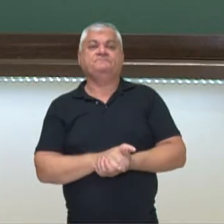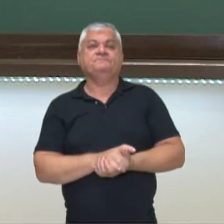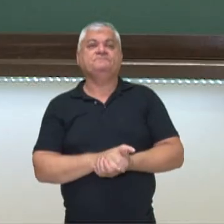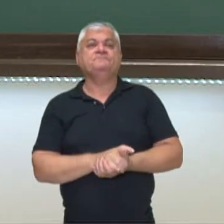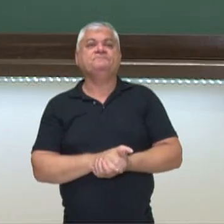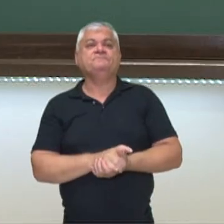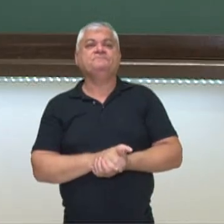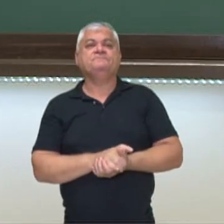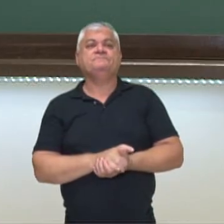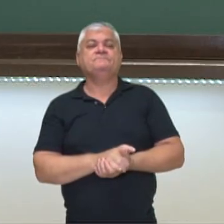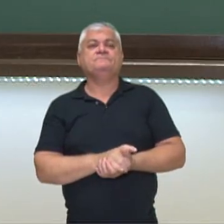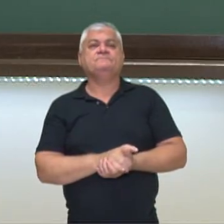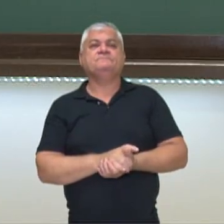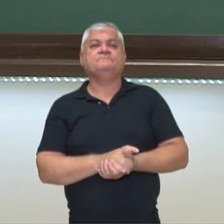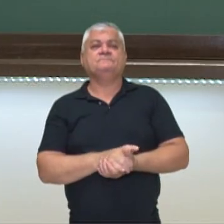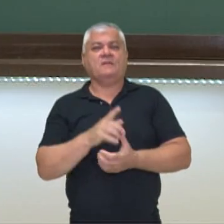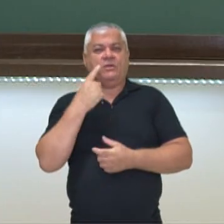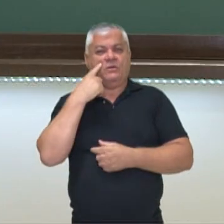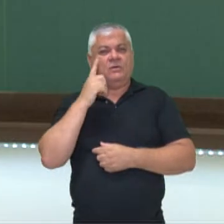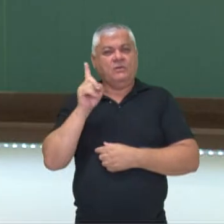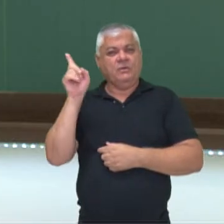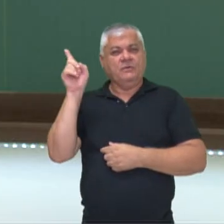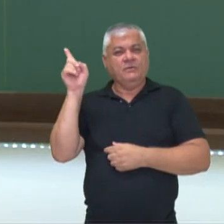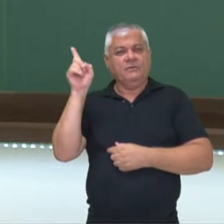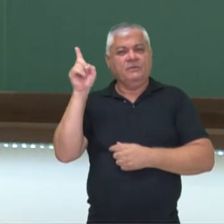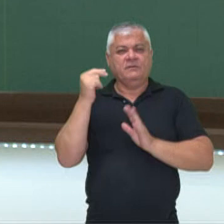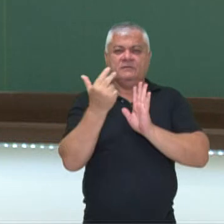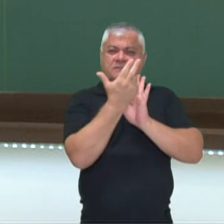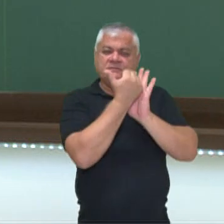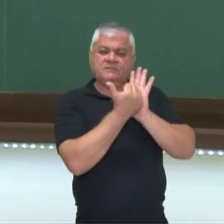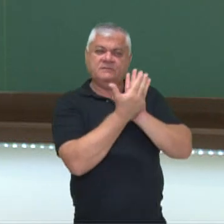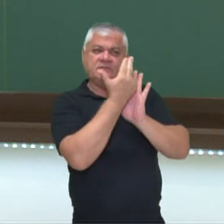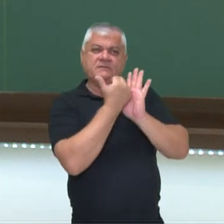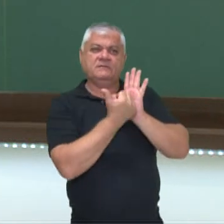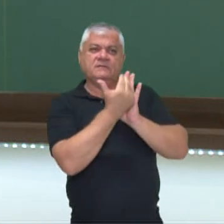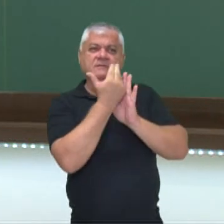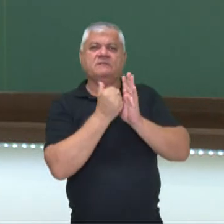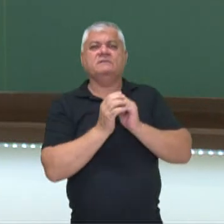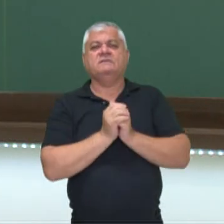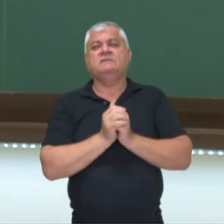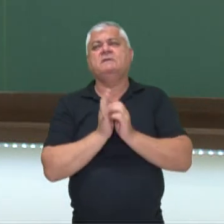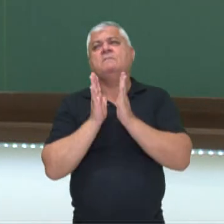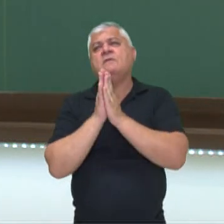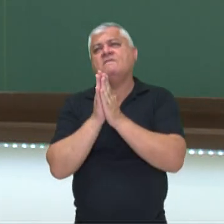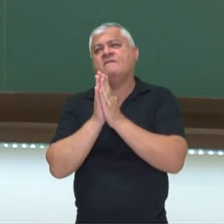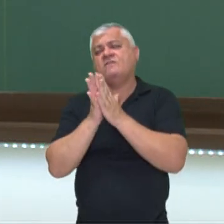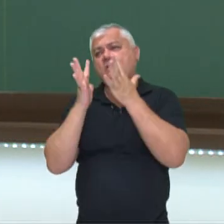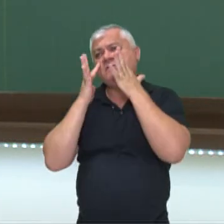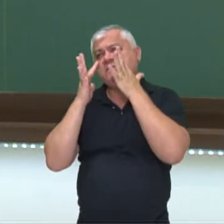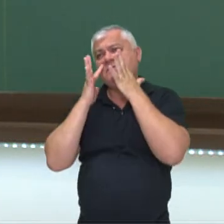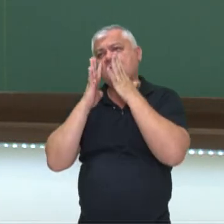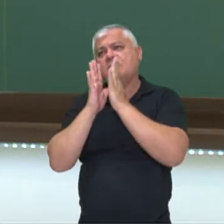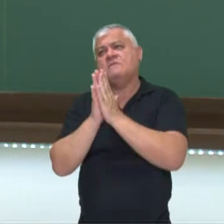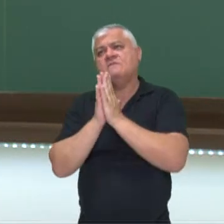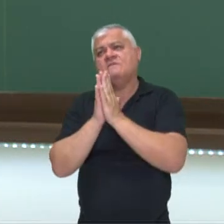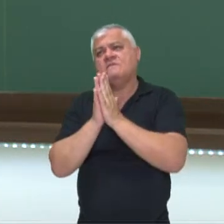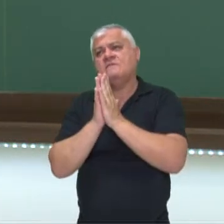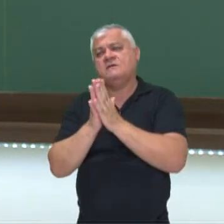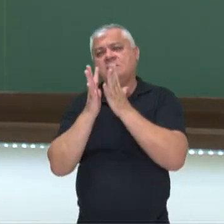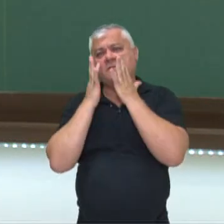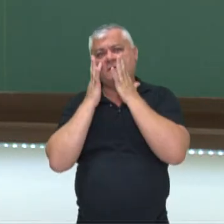Então, observem essa imagem que diz assim, poderias tutear-me, por favor? O que seria esse